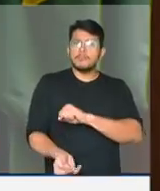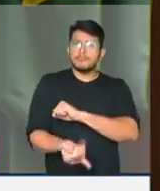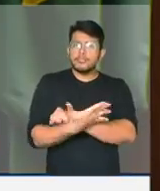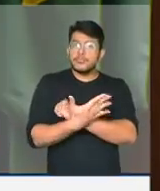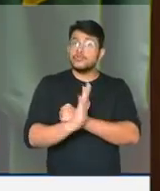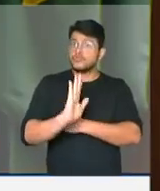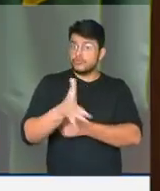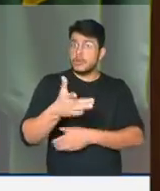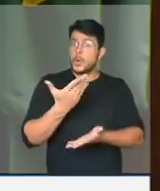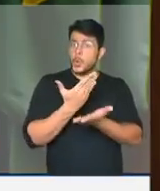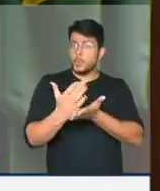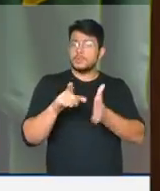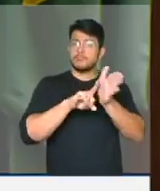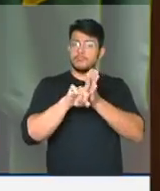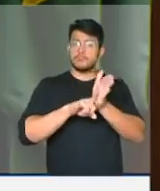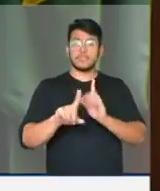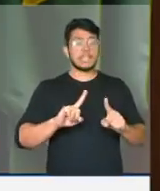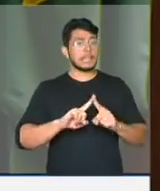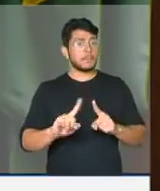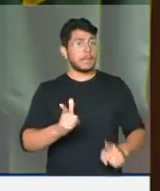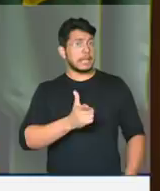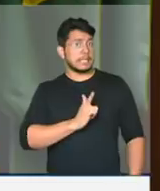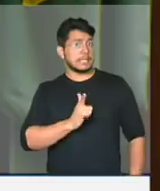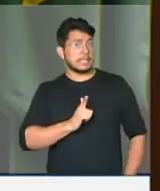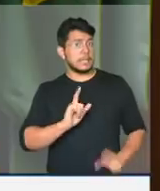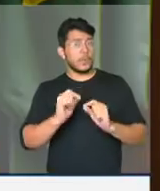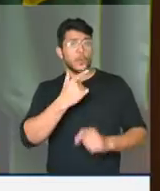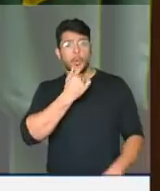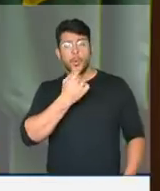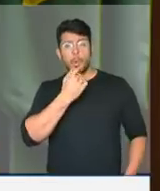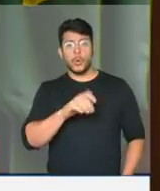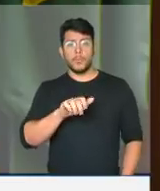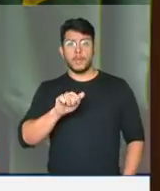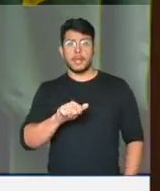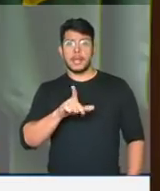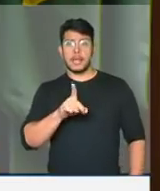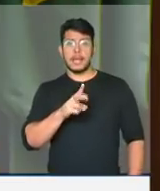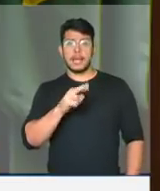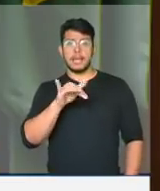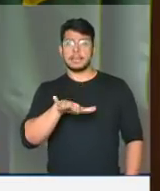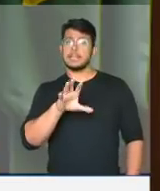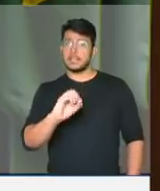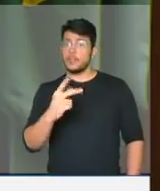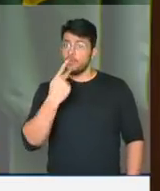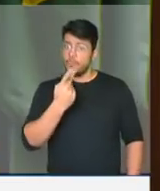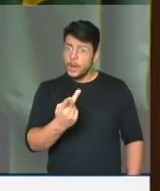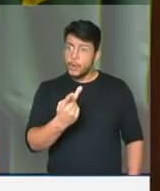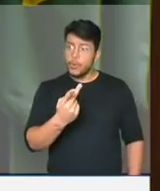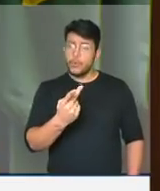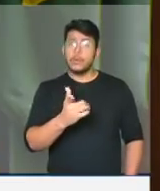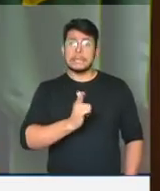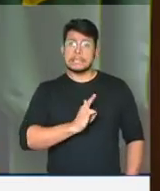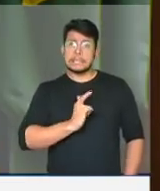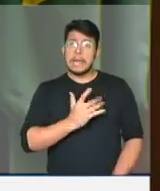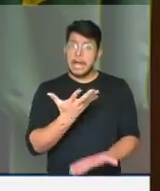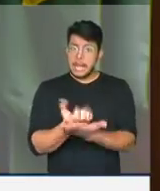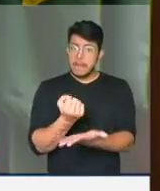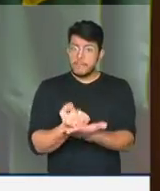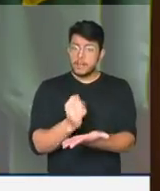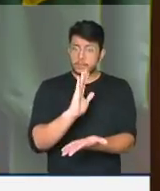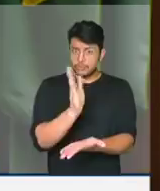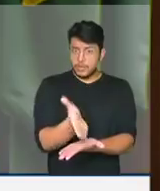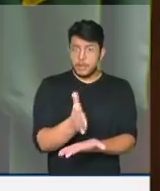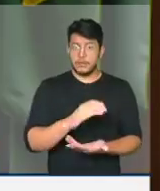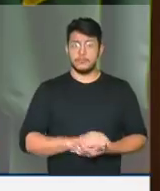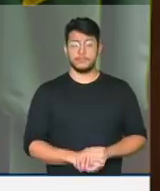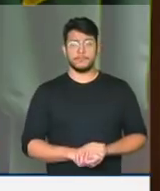sendo investigado, mas tem o Adriano, não sou eu, tem o Adriano dizendo que esse dinheiro ia para ele, numa conversa dele com sua